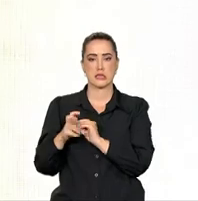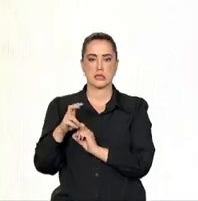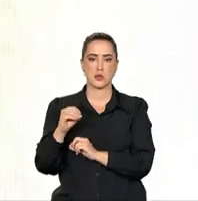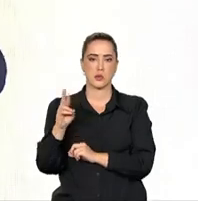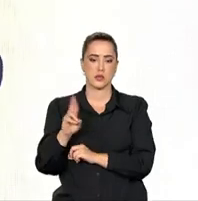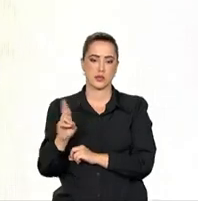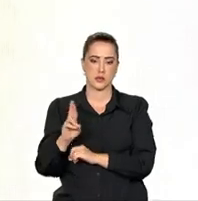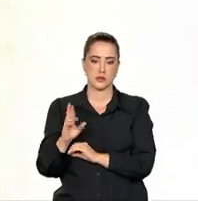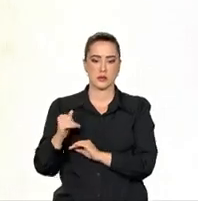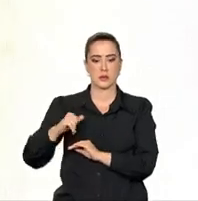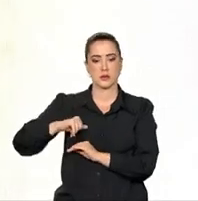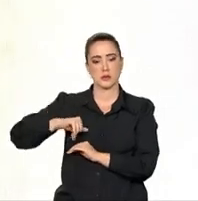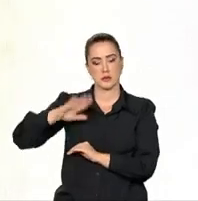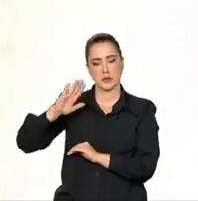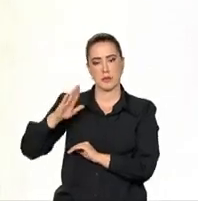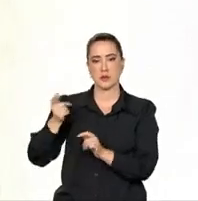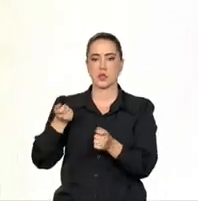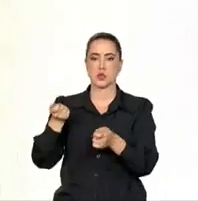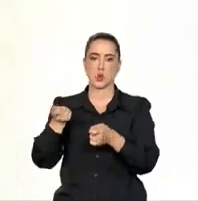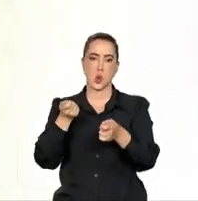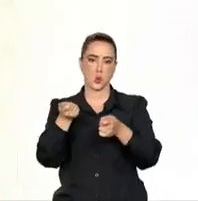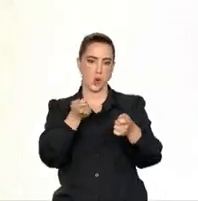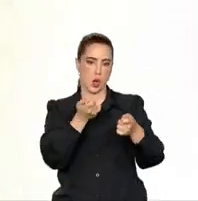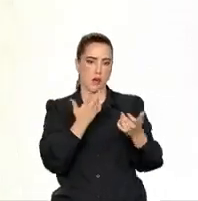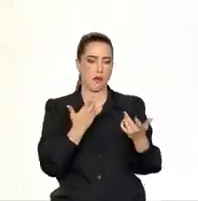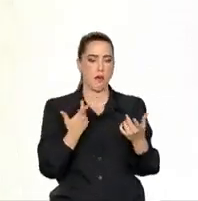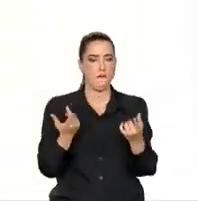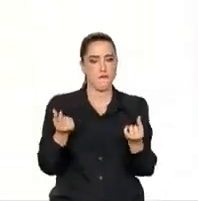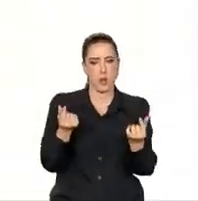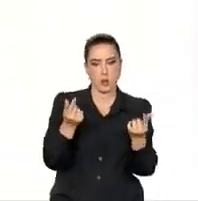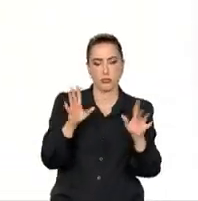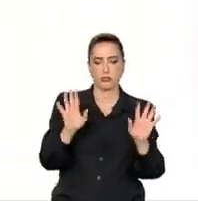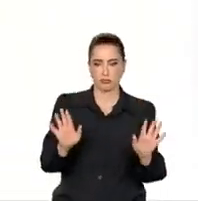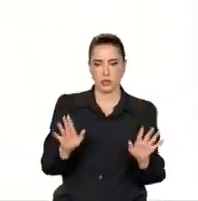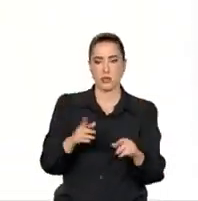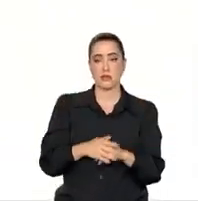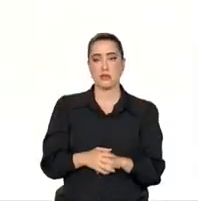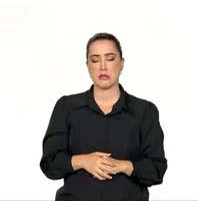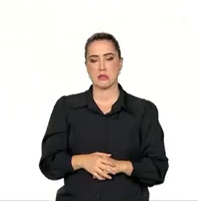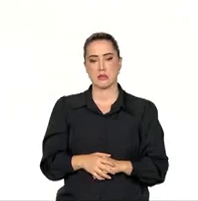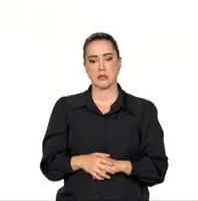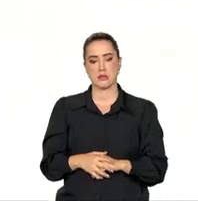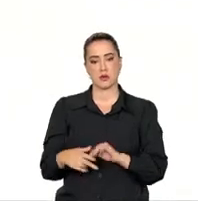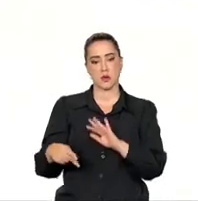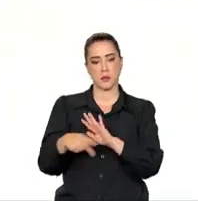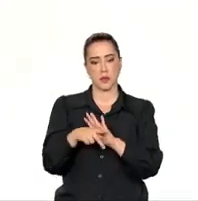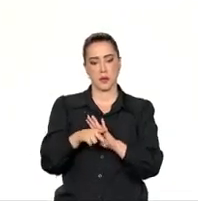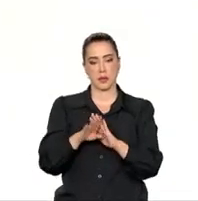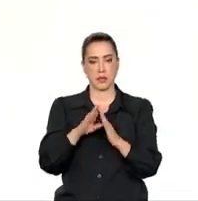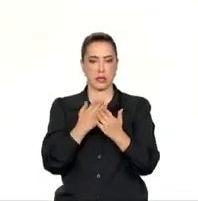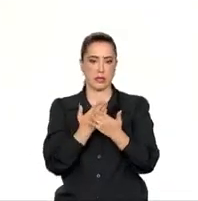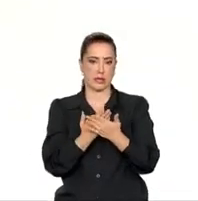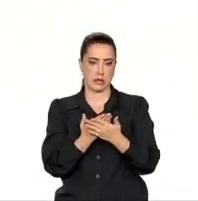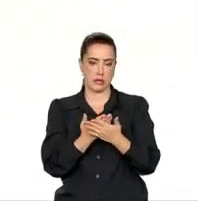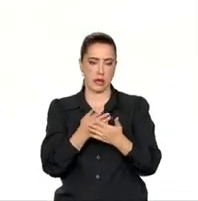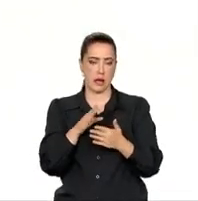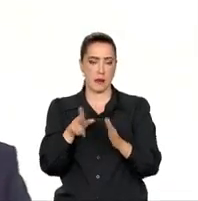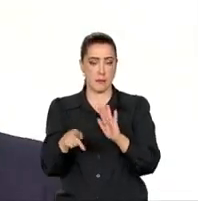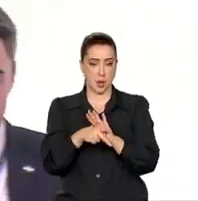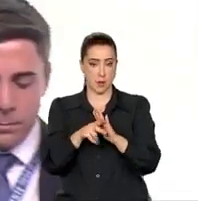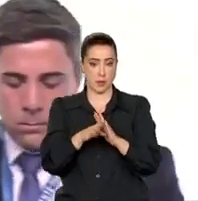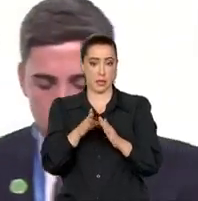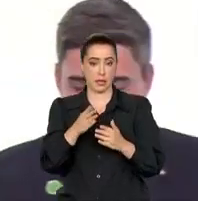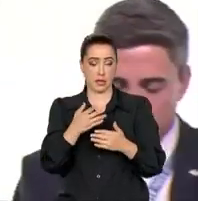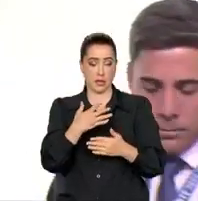R$50. Na verdade, é muito mais para a gente ter ali um controle específico. Assim como a própria criança, mais 150